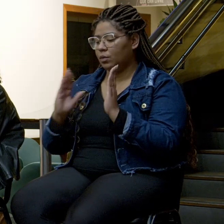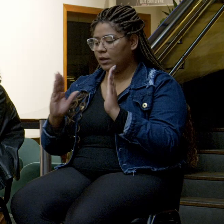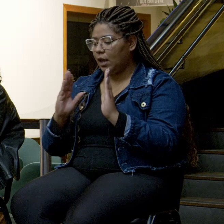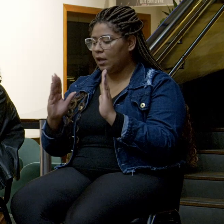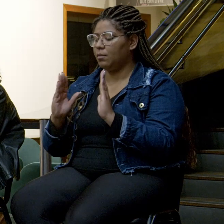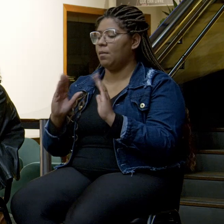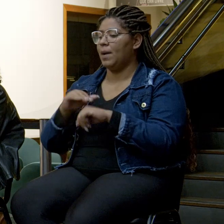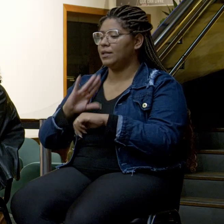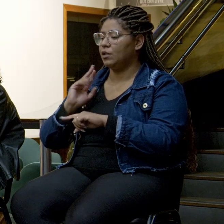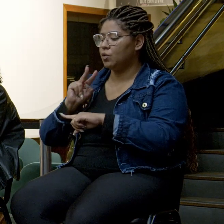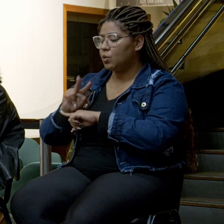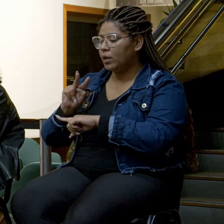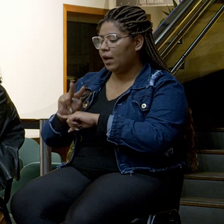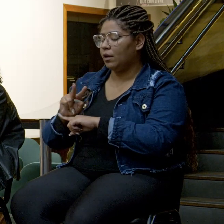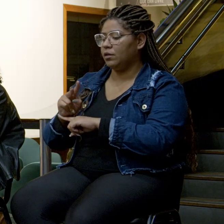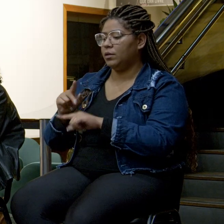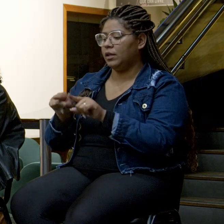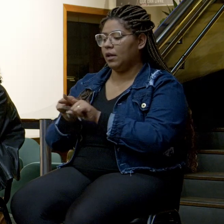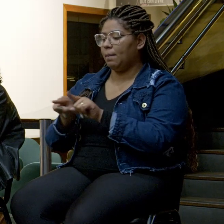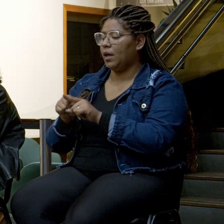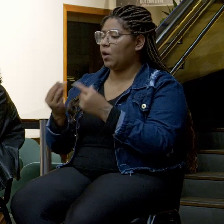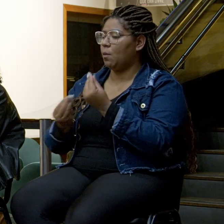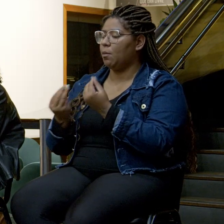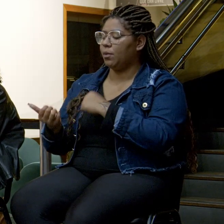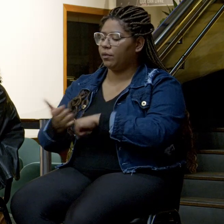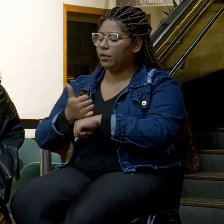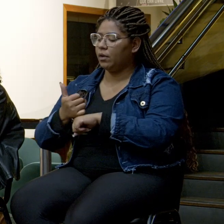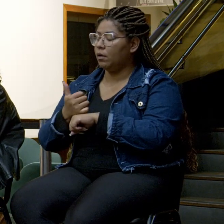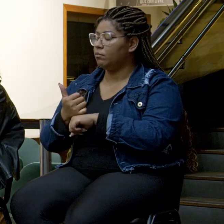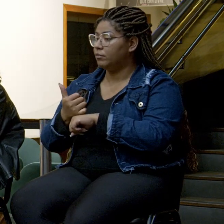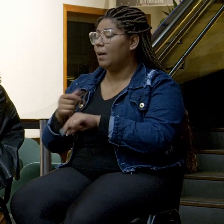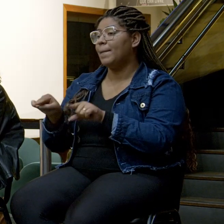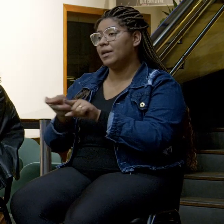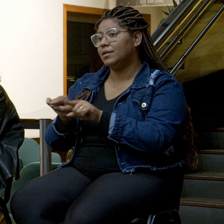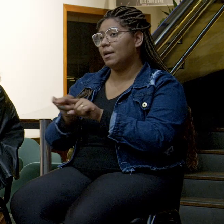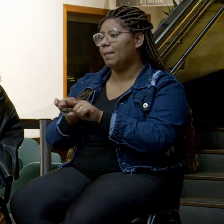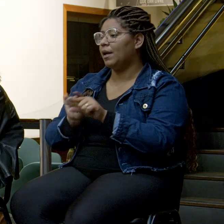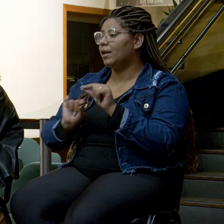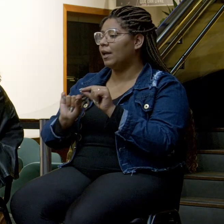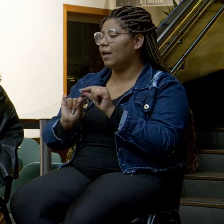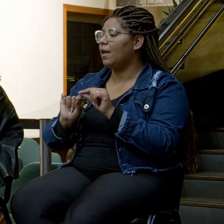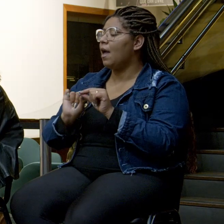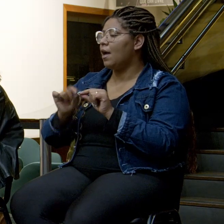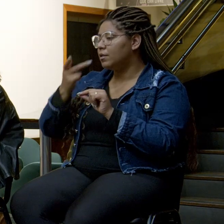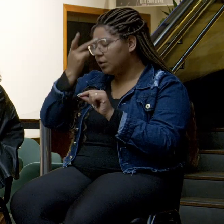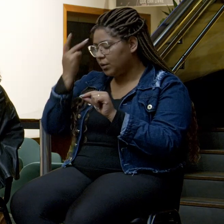de cuidado, né? Mas, ao mesmo tempo, que voz que dá para